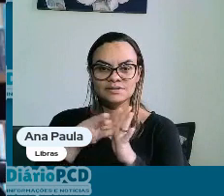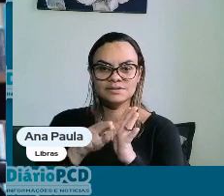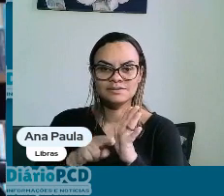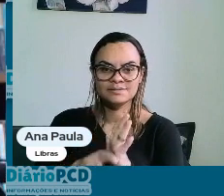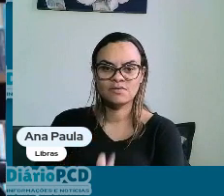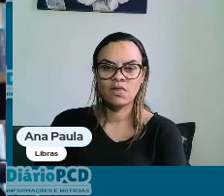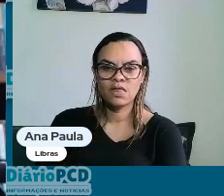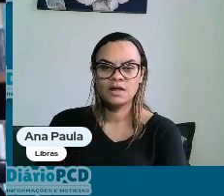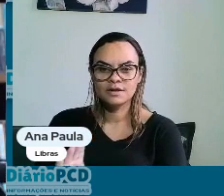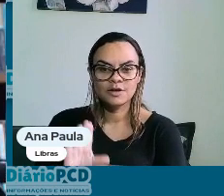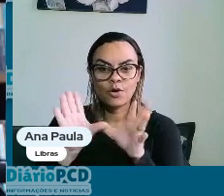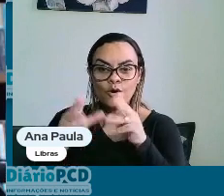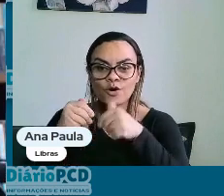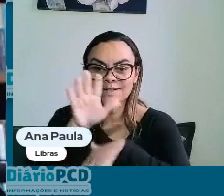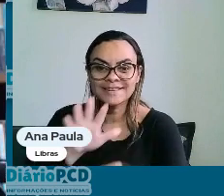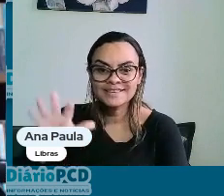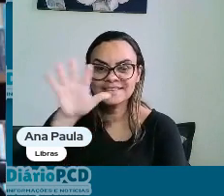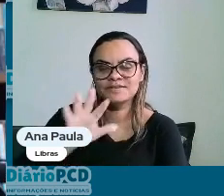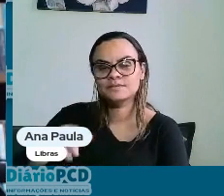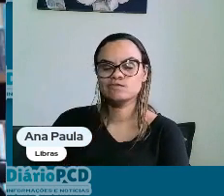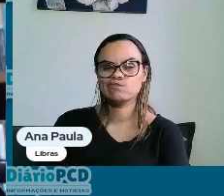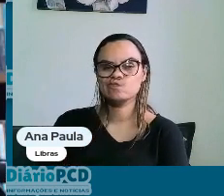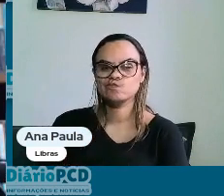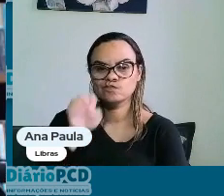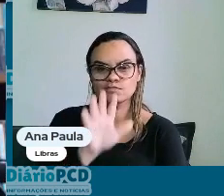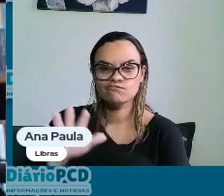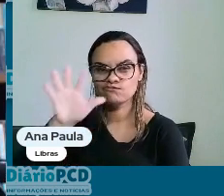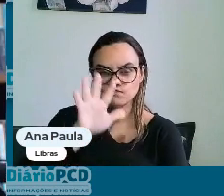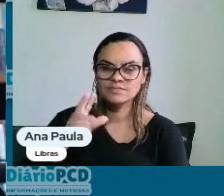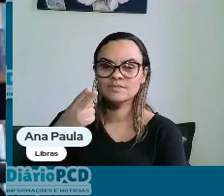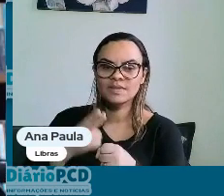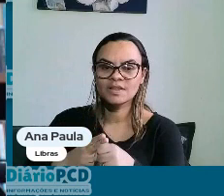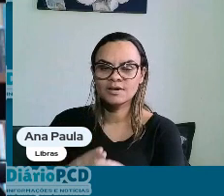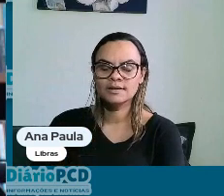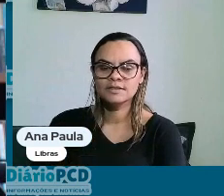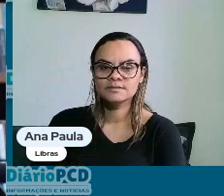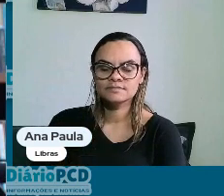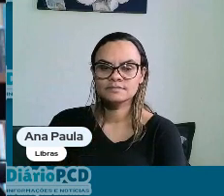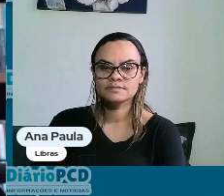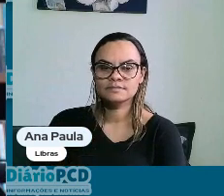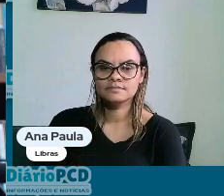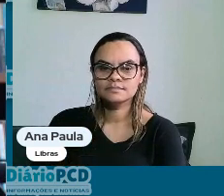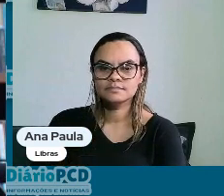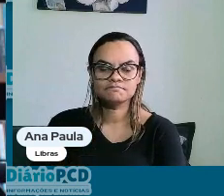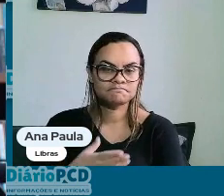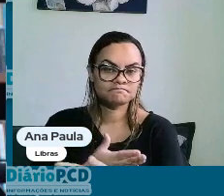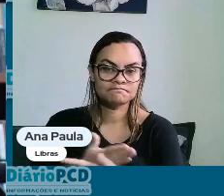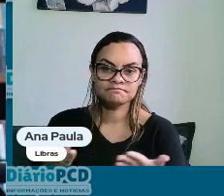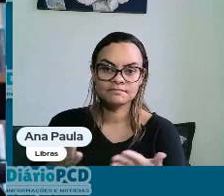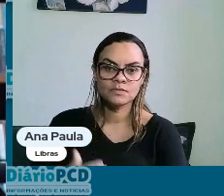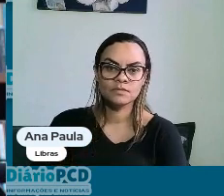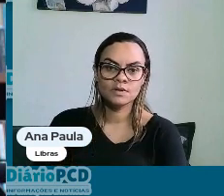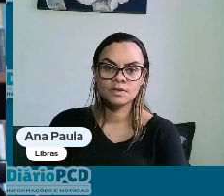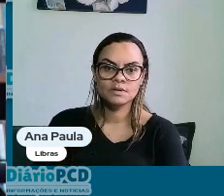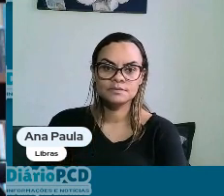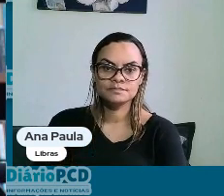é o Congresso Nacional. Então, os estados e os municípios deixam de